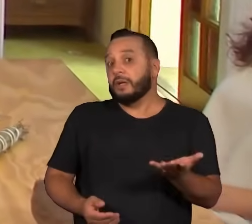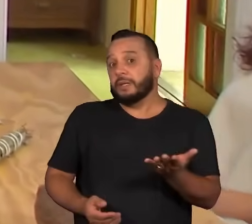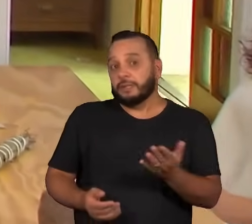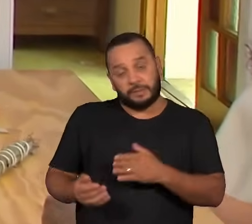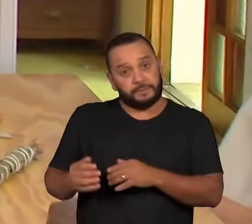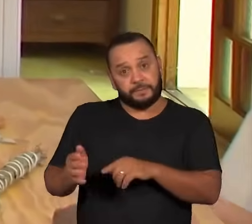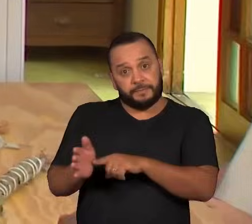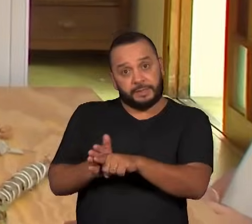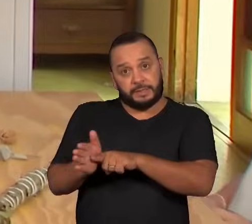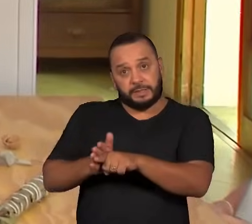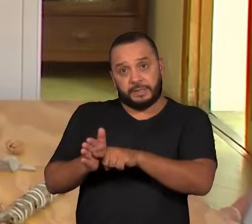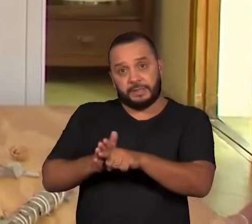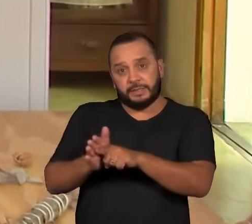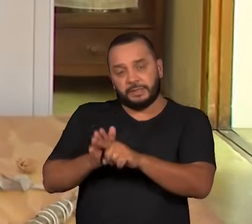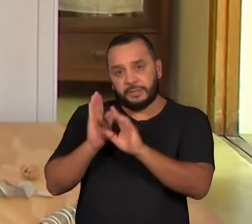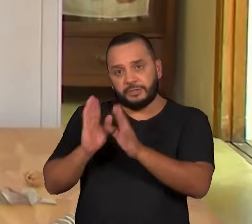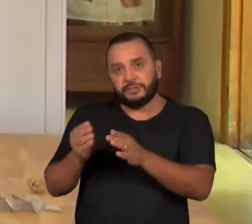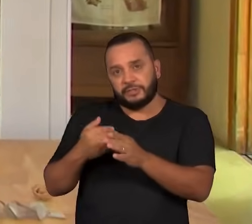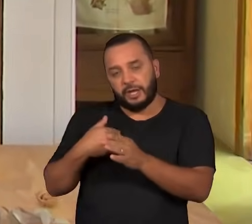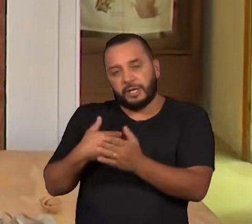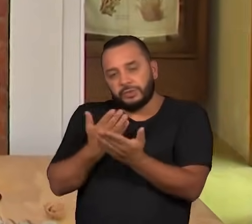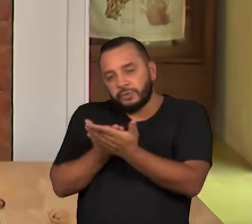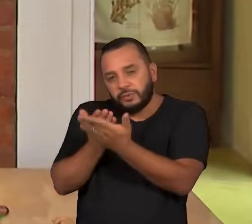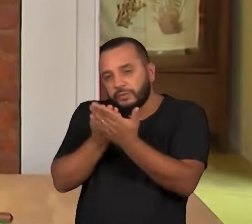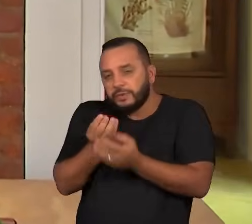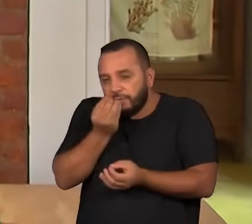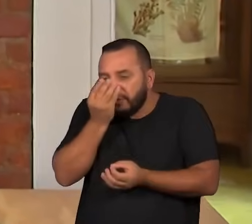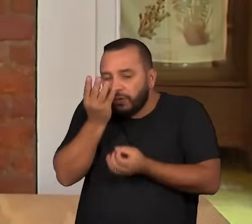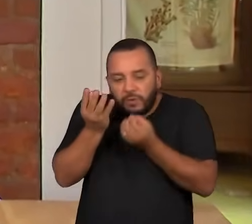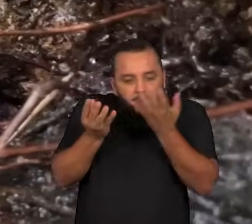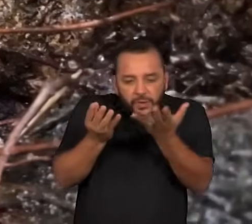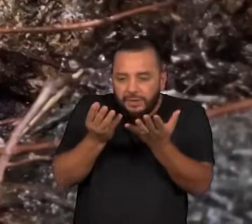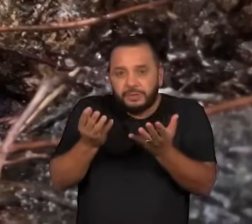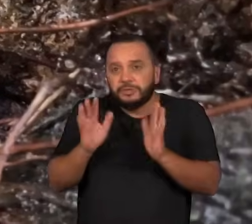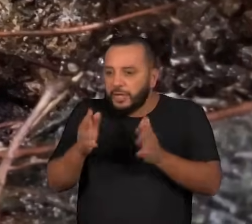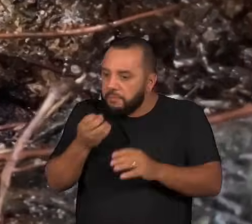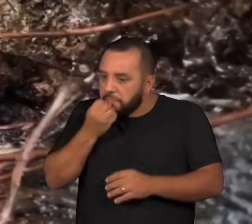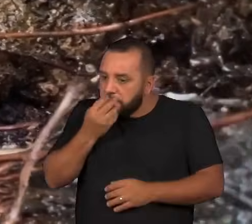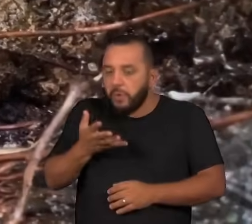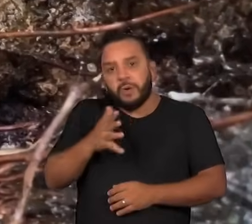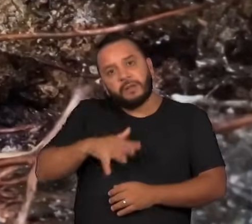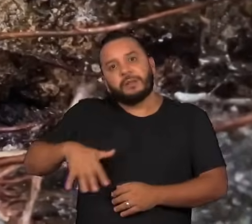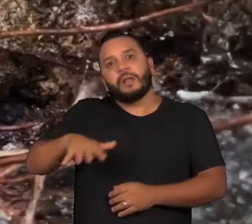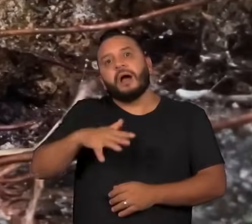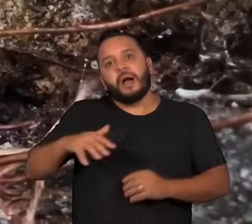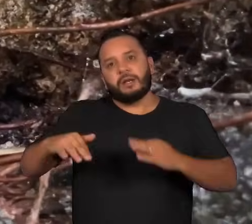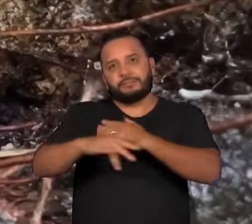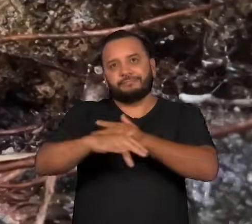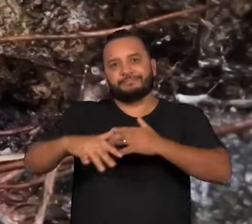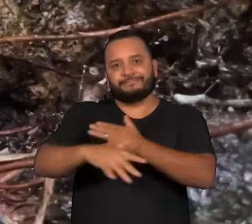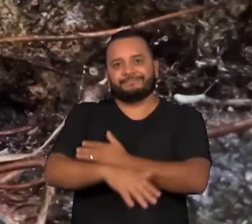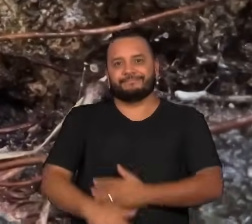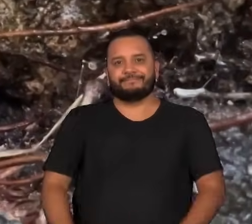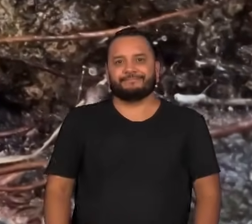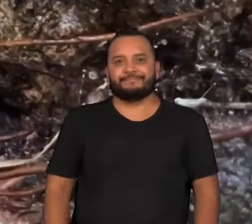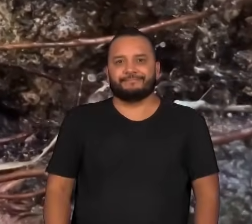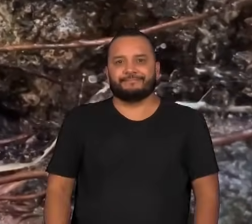Escola de Botânica promove a paixão pelo cultivo de plantas saudáveis em área urbana.